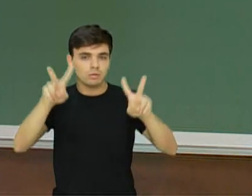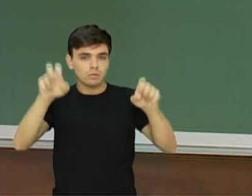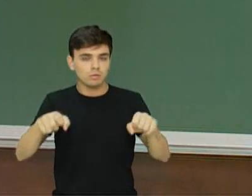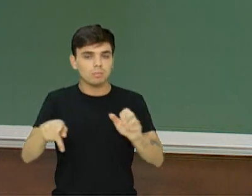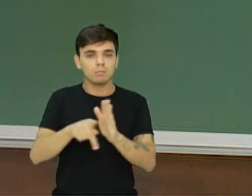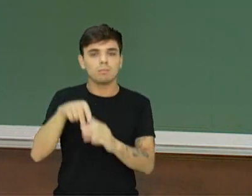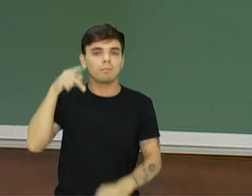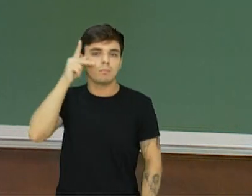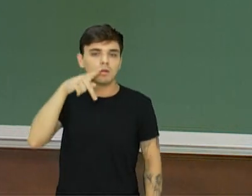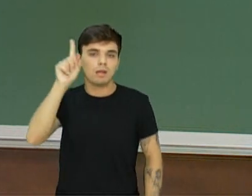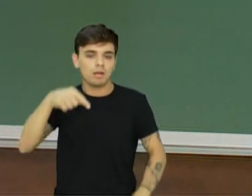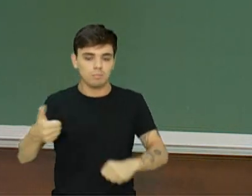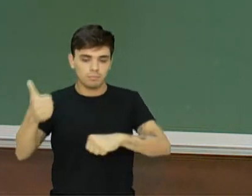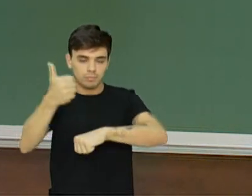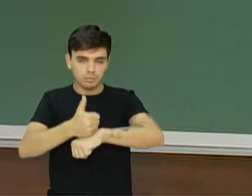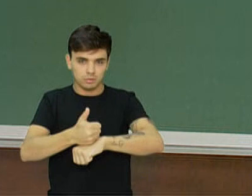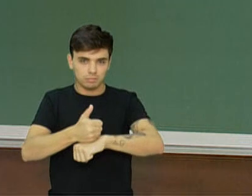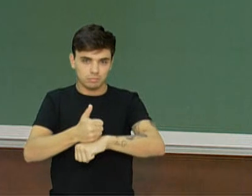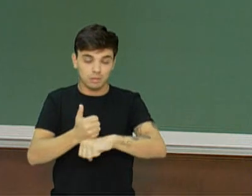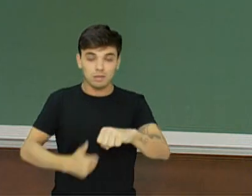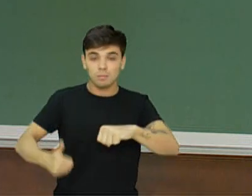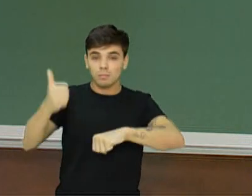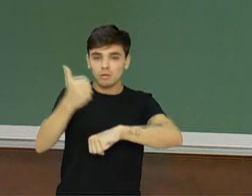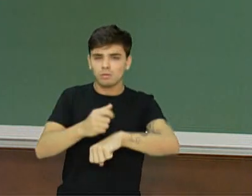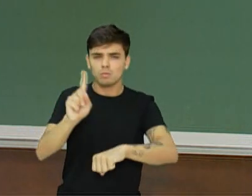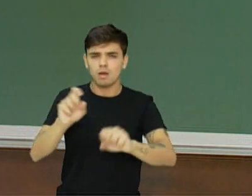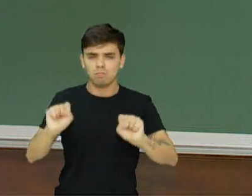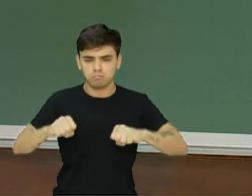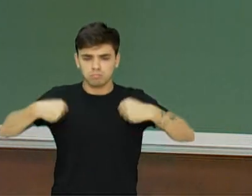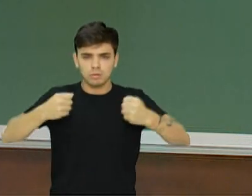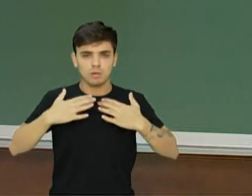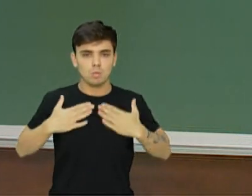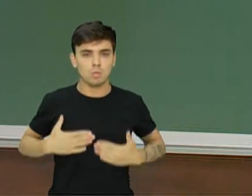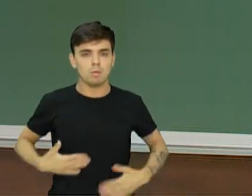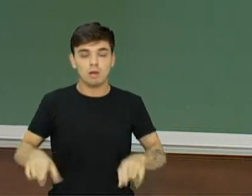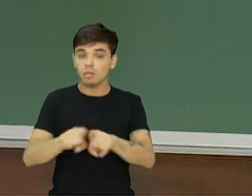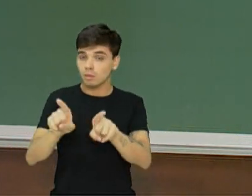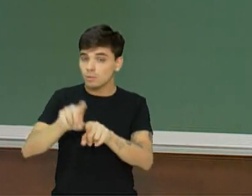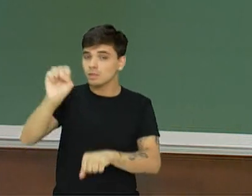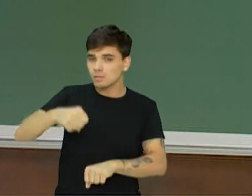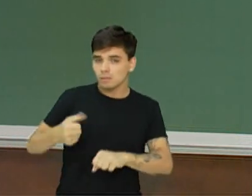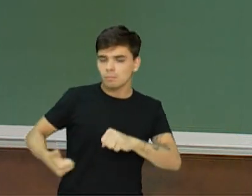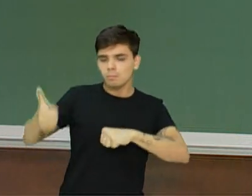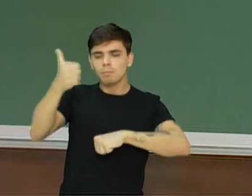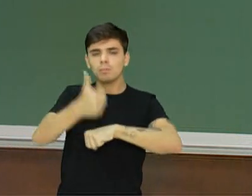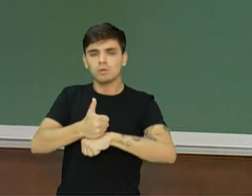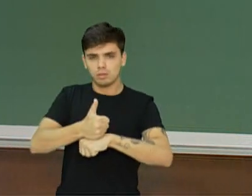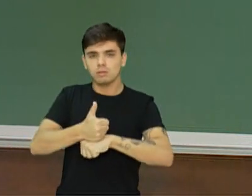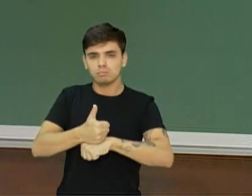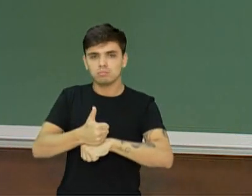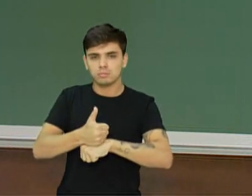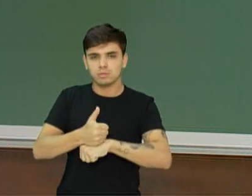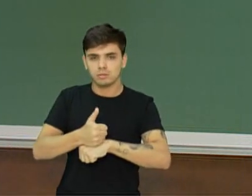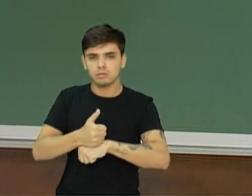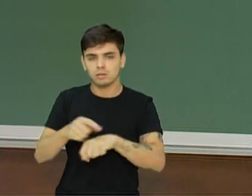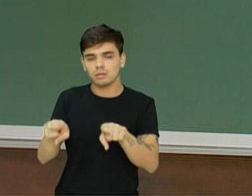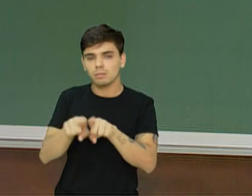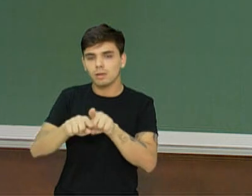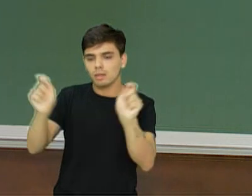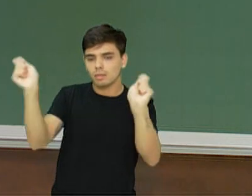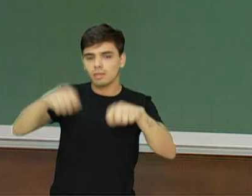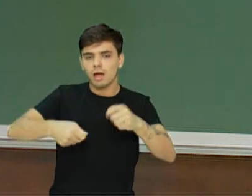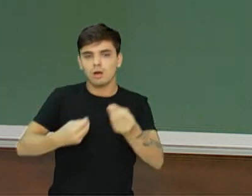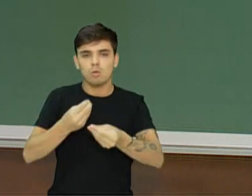nos lembra poder, e poder não no sentido de força bruta, mas poder no sentido de ter a capacidade